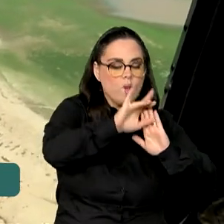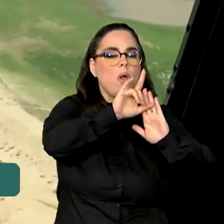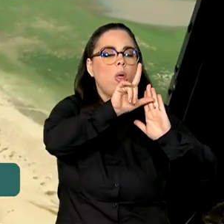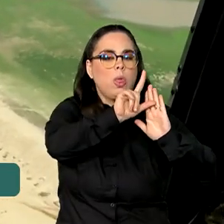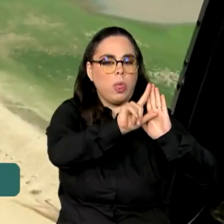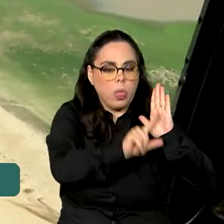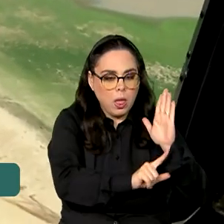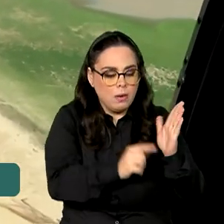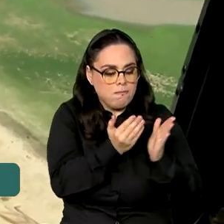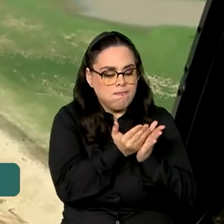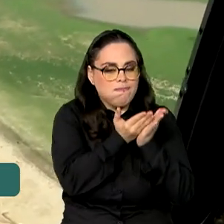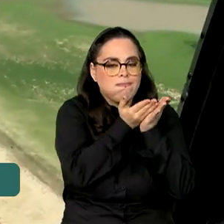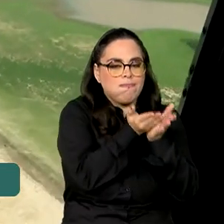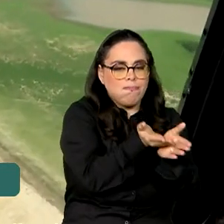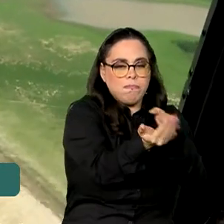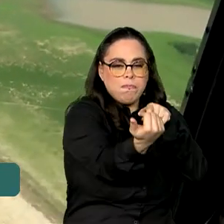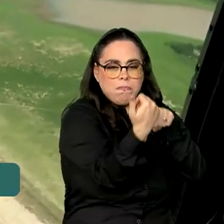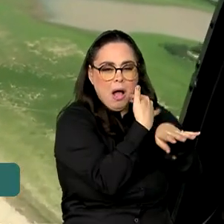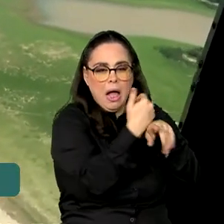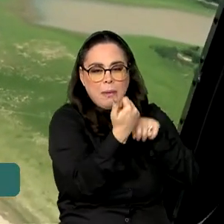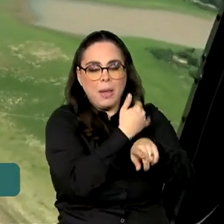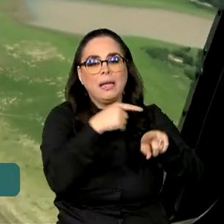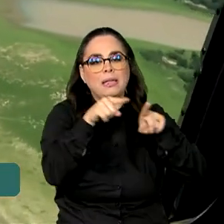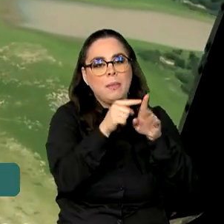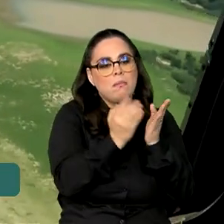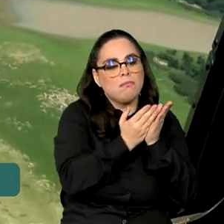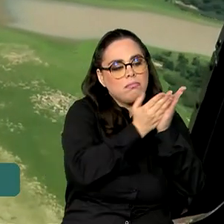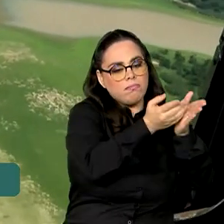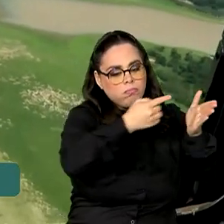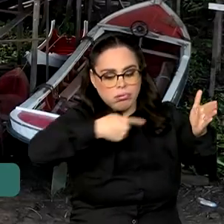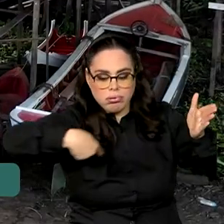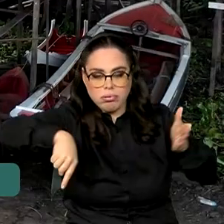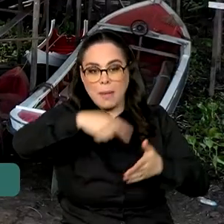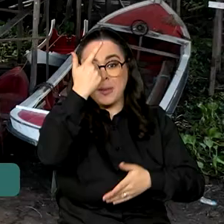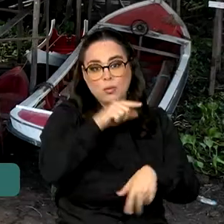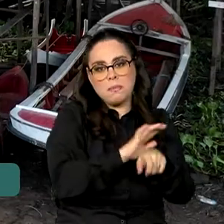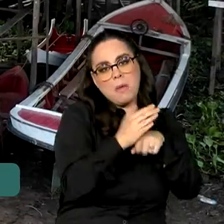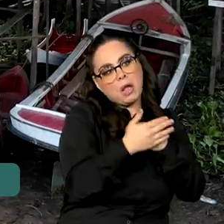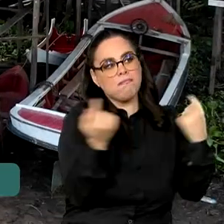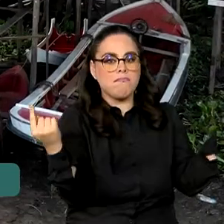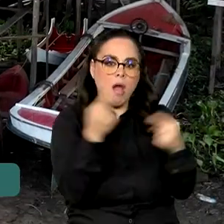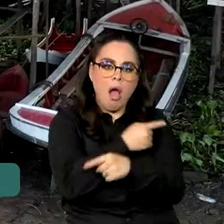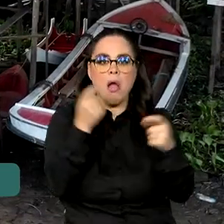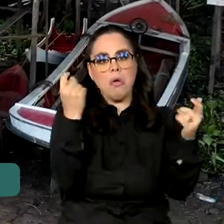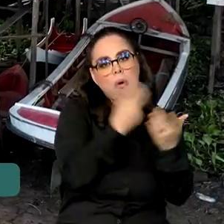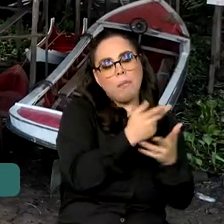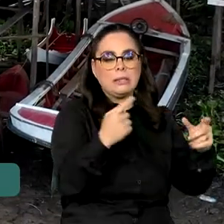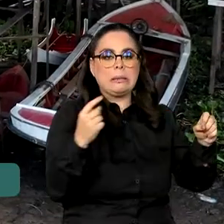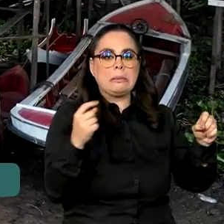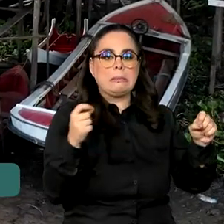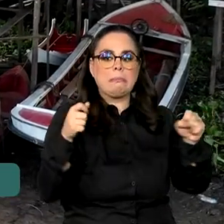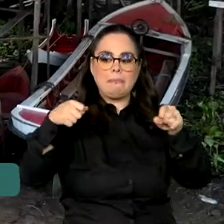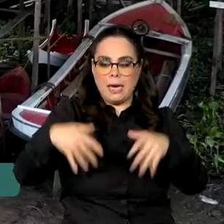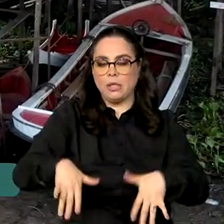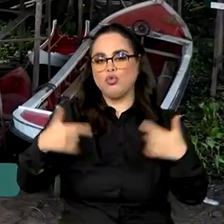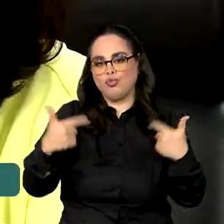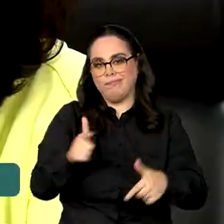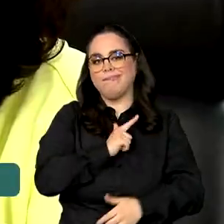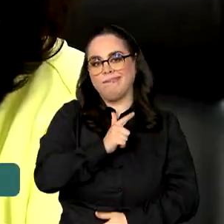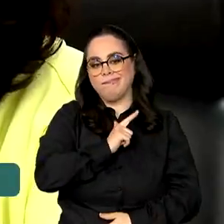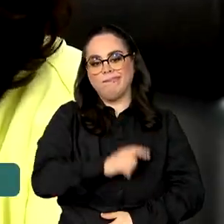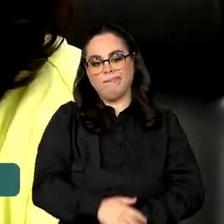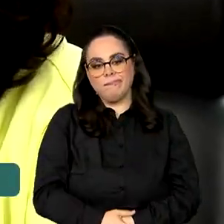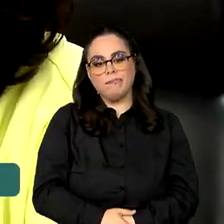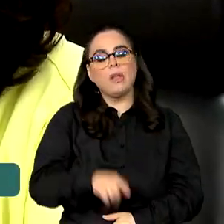a navegabilidade e a circulação dos moradores para comprar comida fica prejudicada